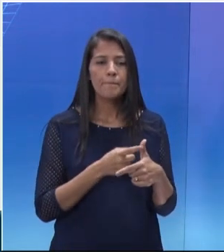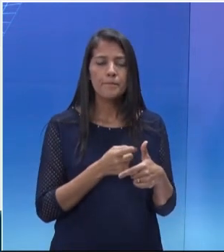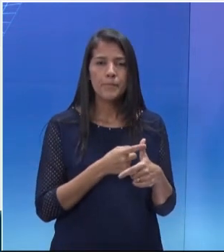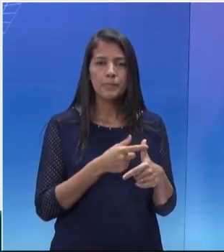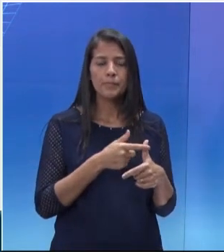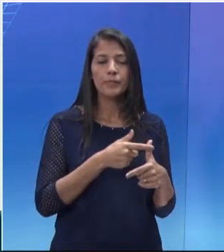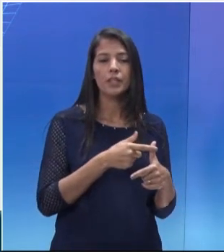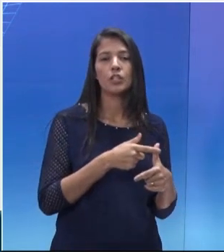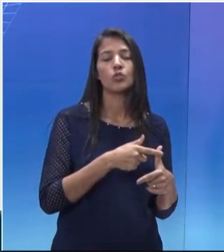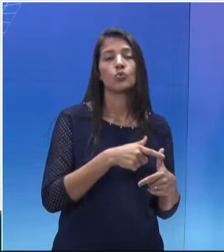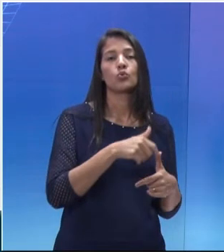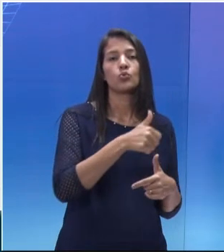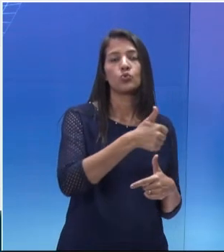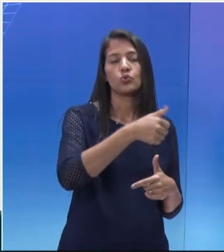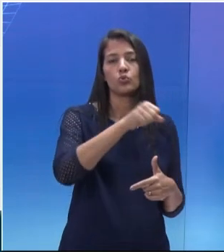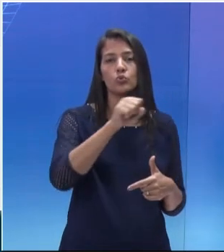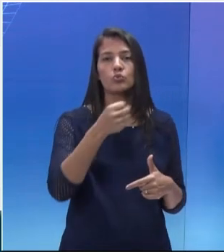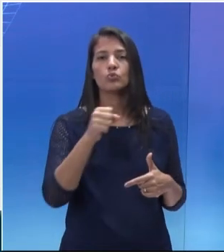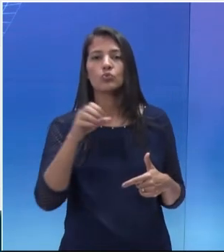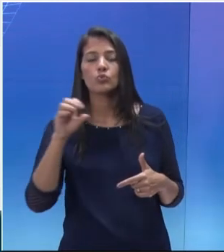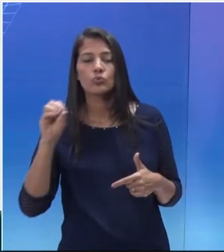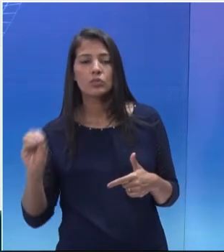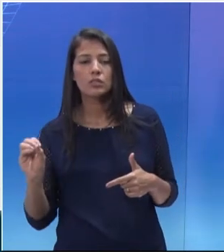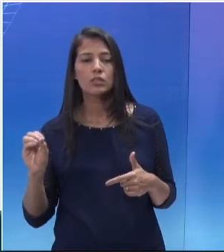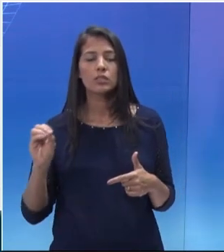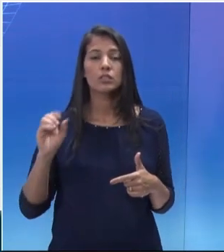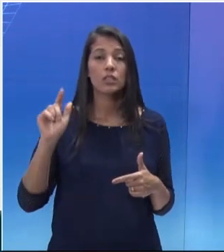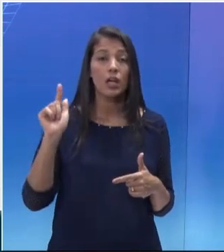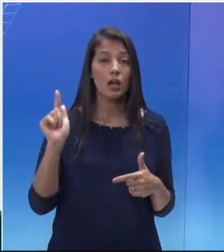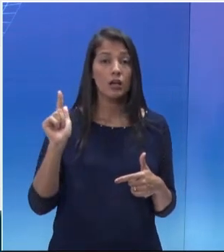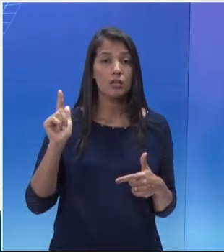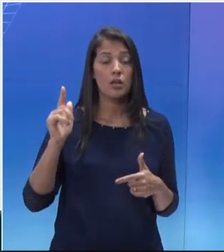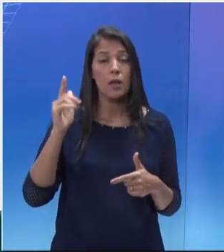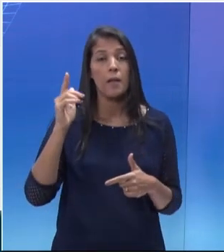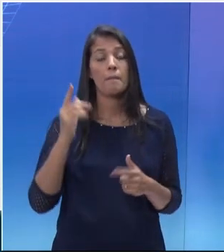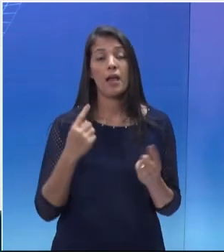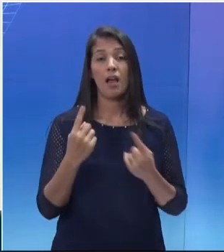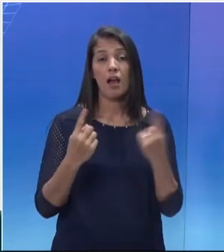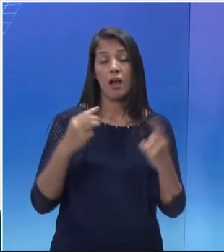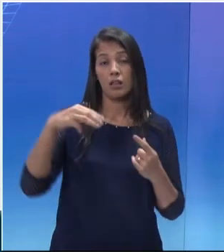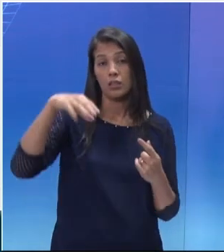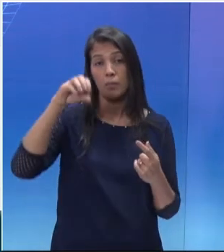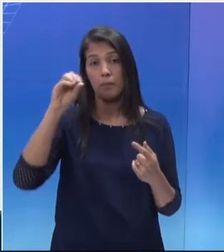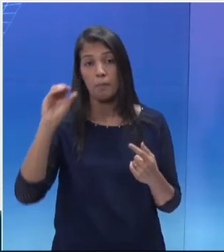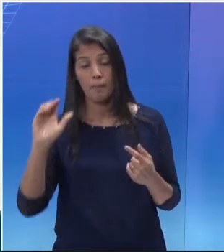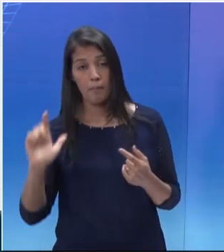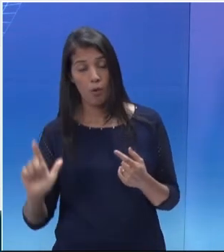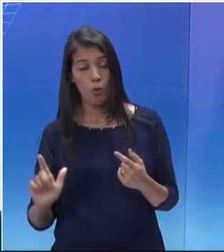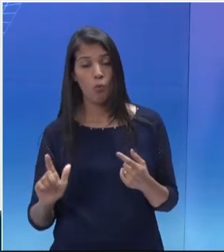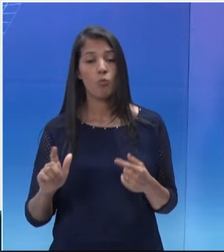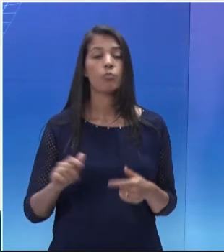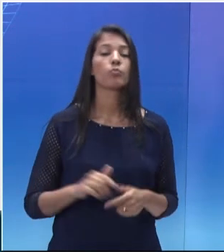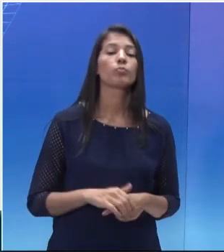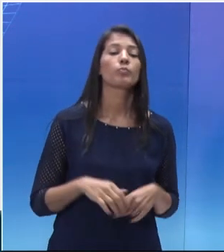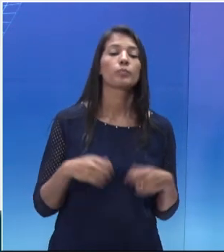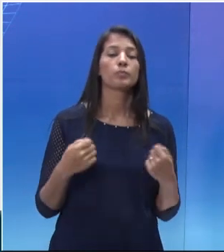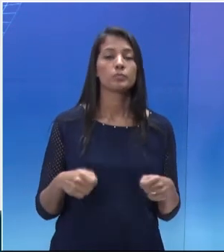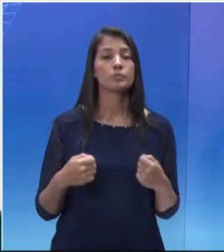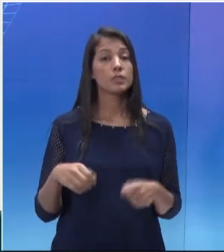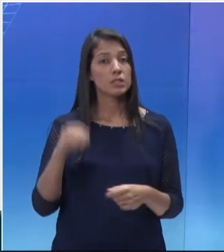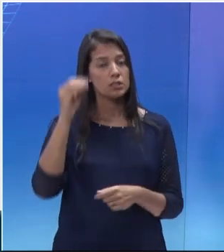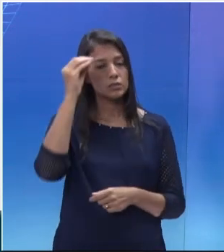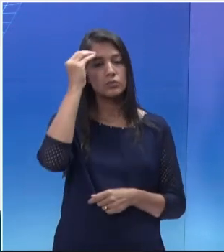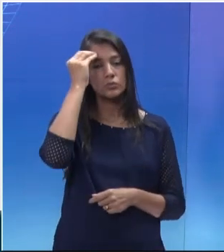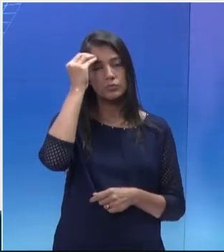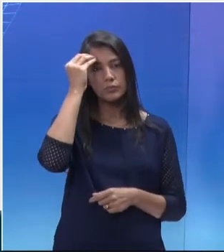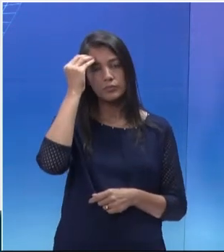salicílico possui 138 gramas por mol. Ok, então essas são as massas molares dos dois ácidos fornecidos